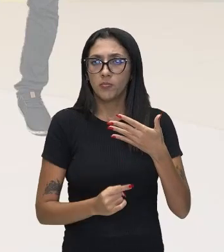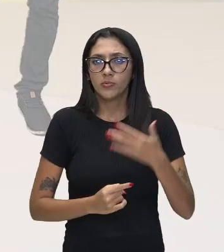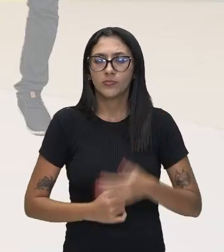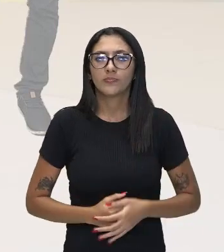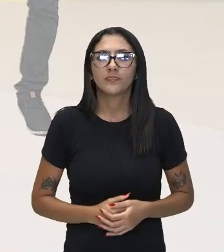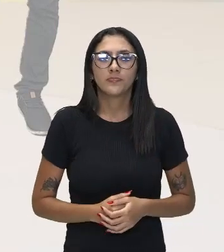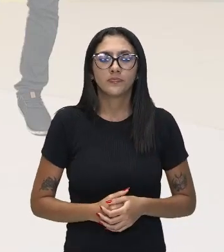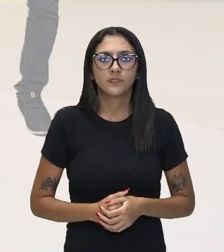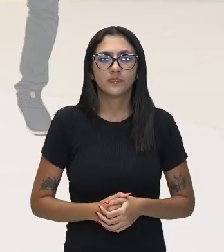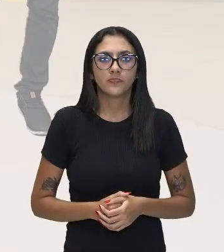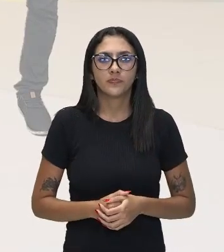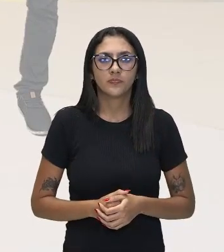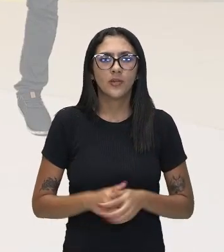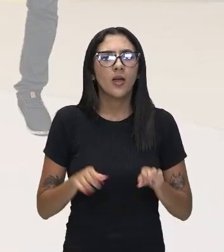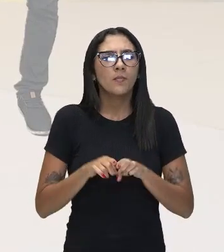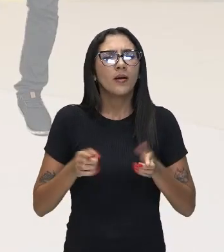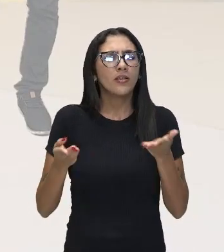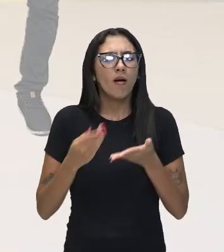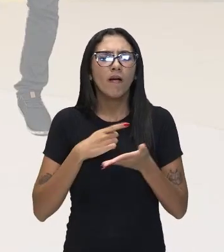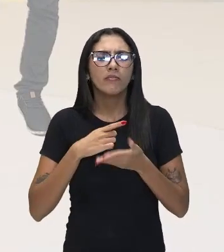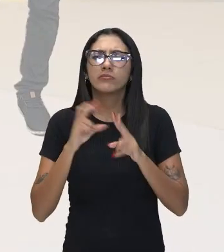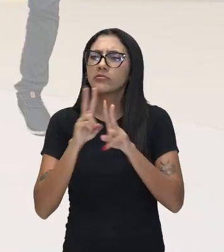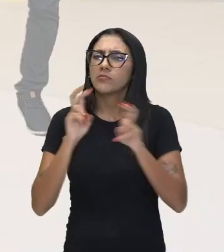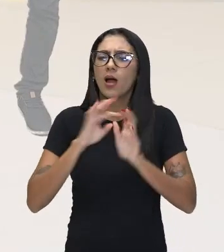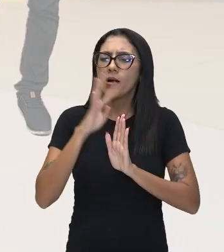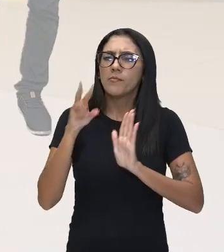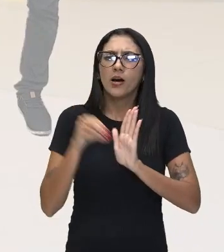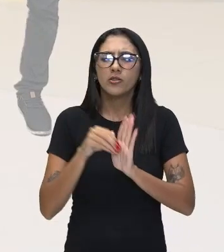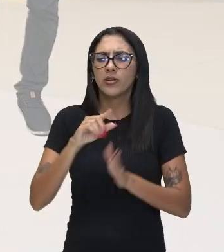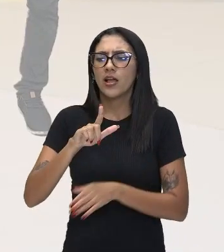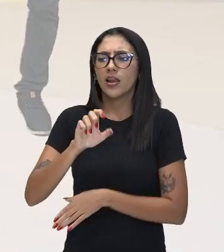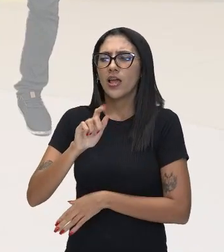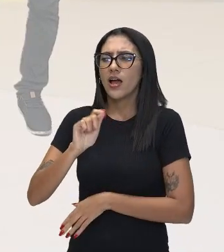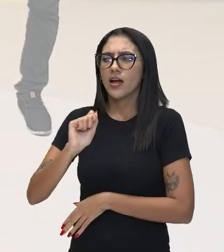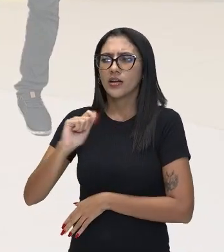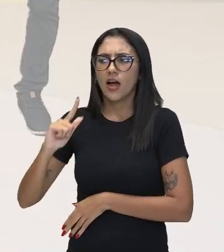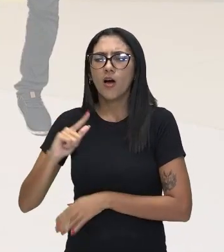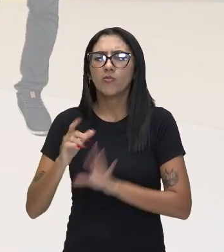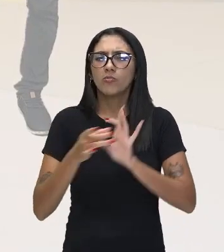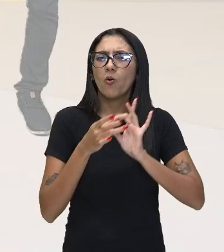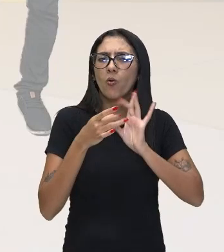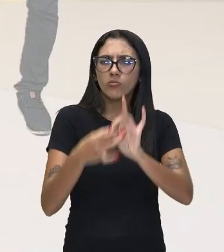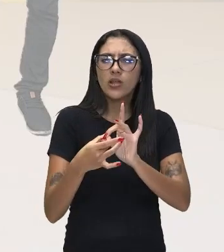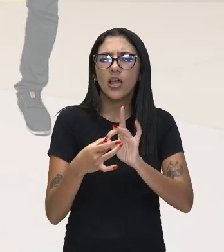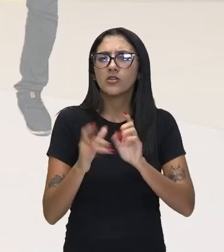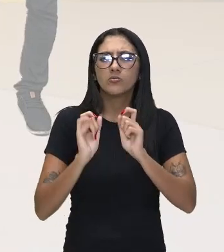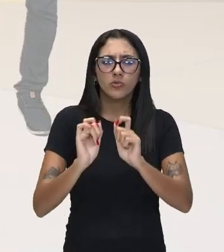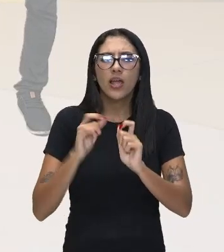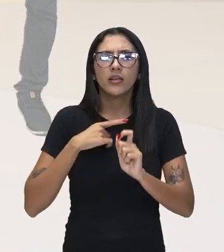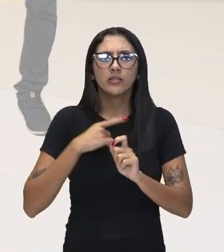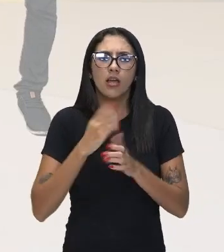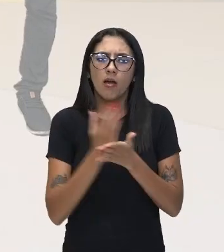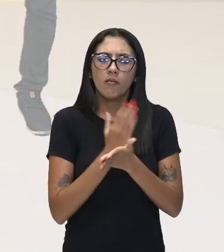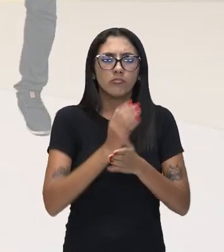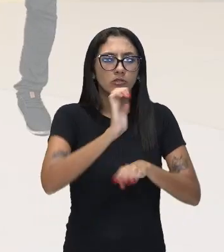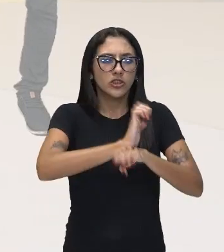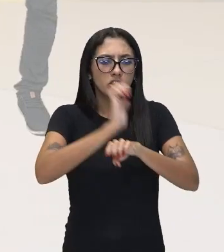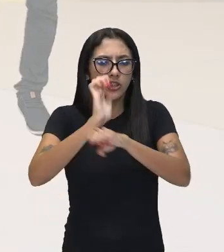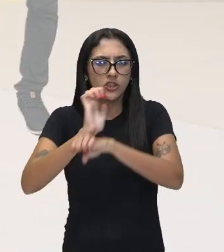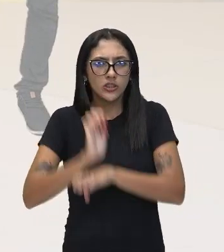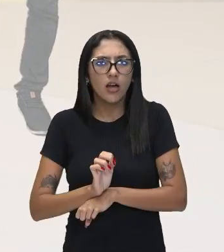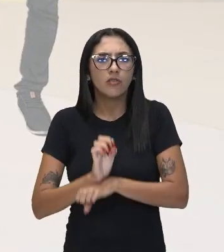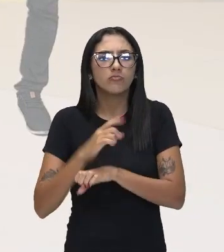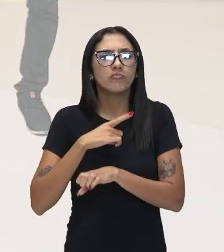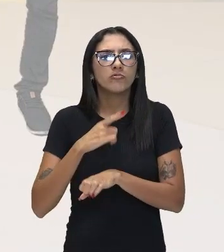gente fala sobre Amazônia Legal, o que é Amazônia Legal? Quais são os estados que estão ali